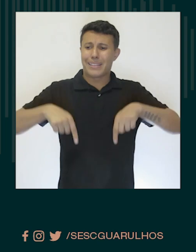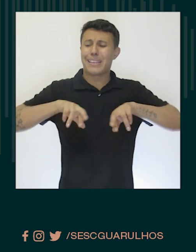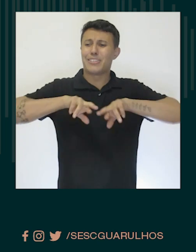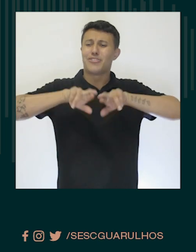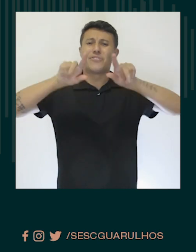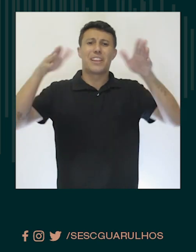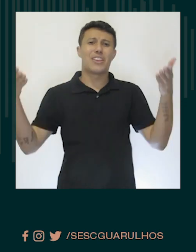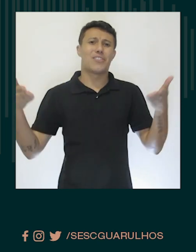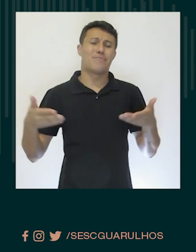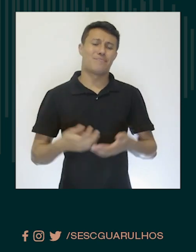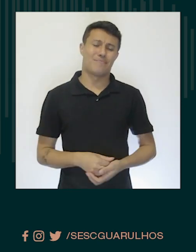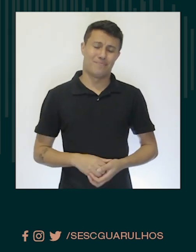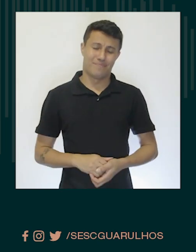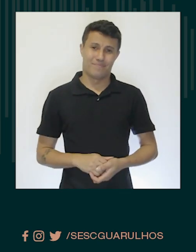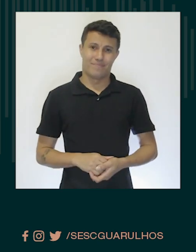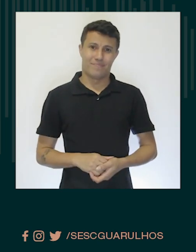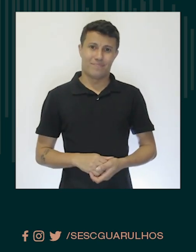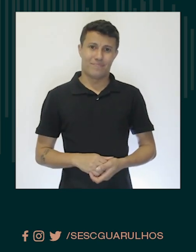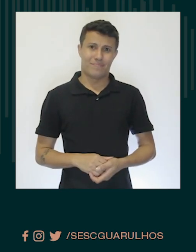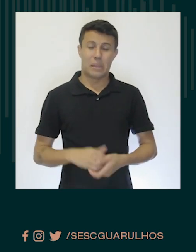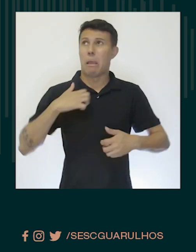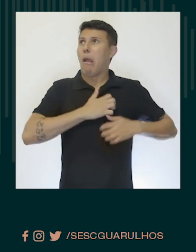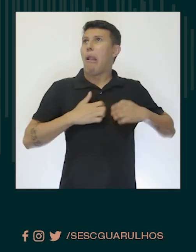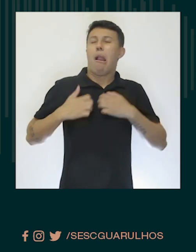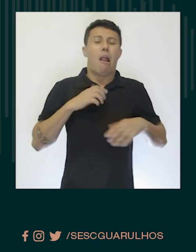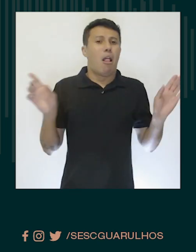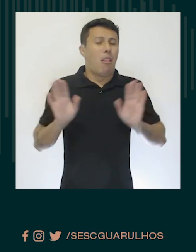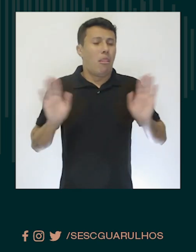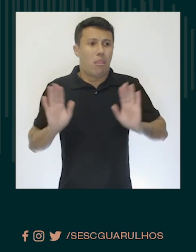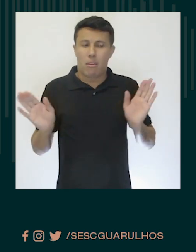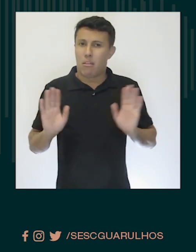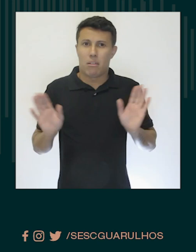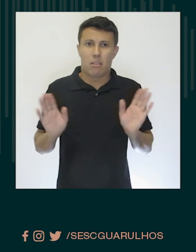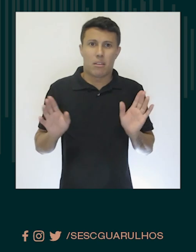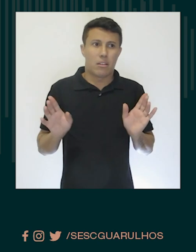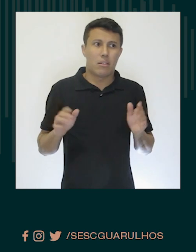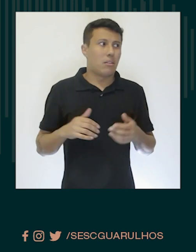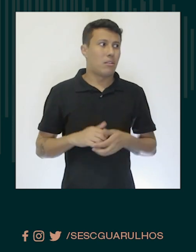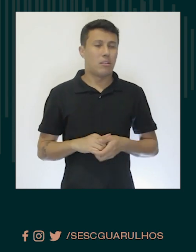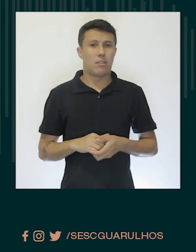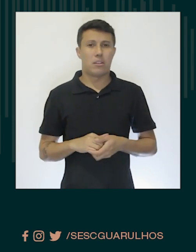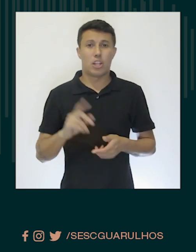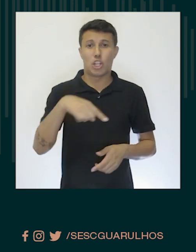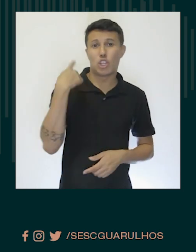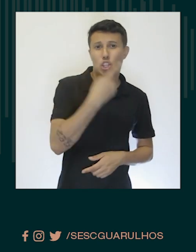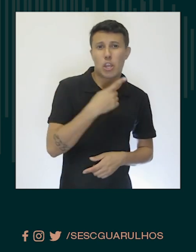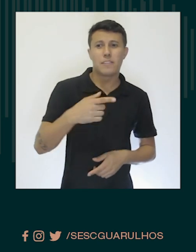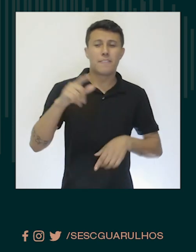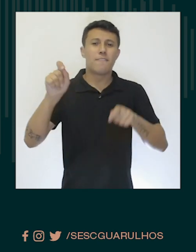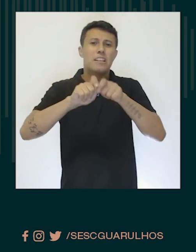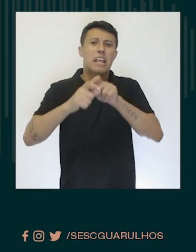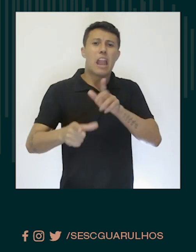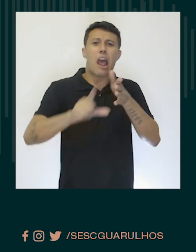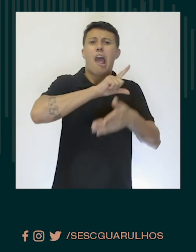ficar desesperado em conseguir tudo que a gente precisa. Tudo que a gente estava fazendo antes, entendeu? É um novo